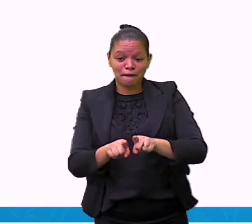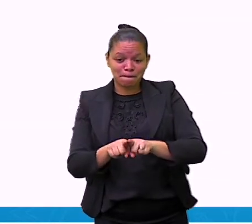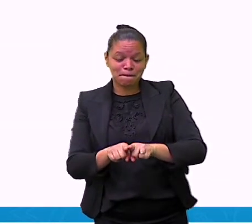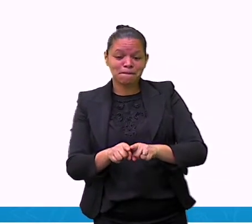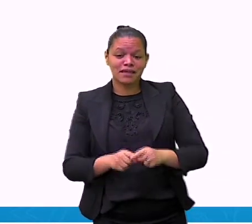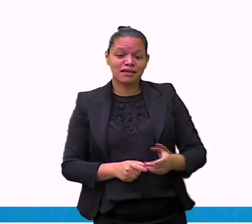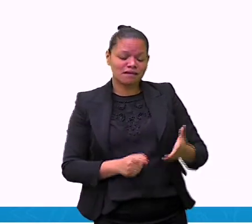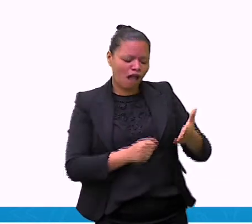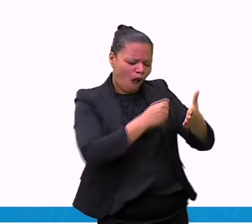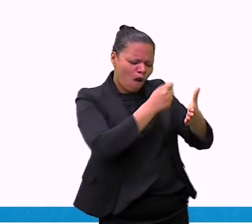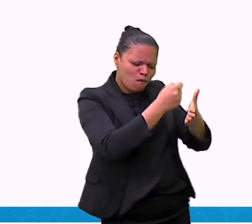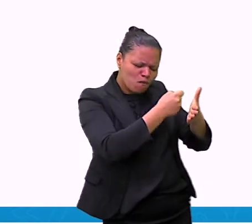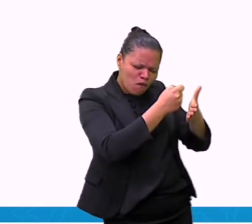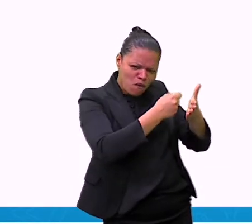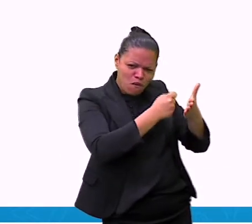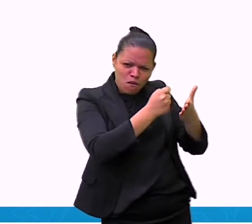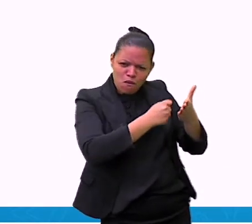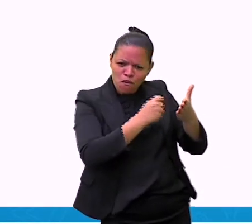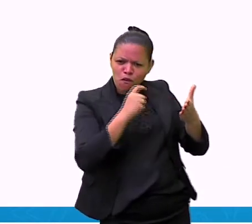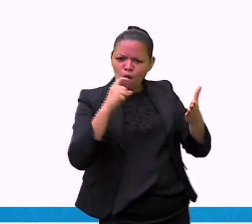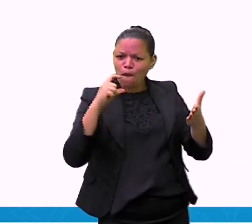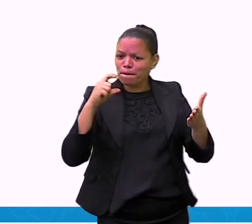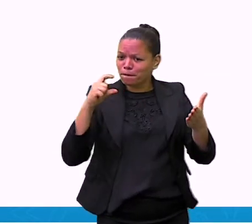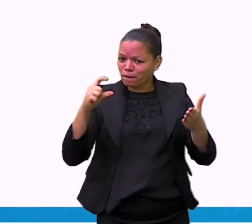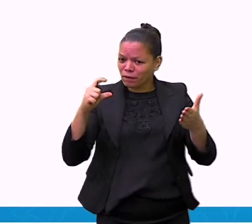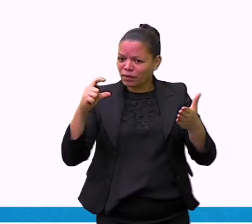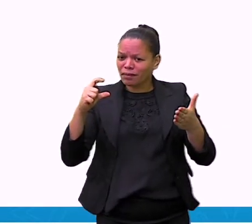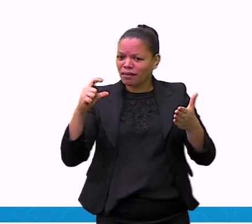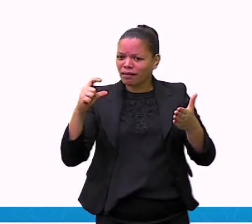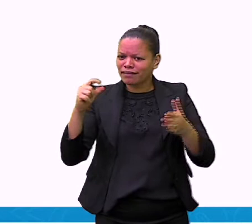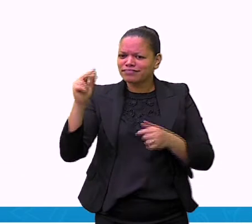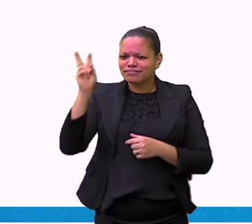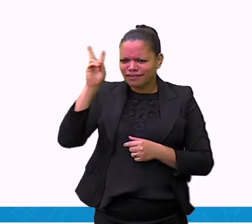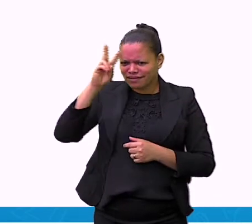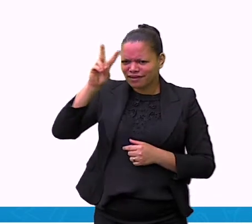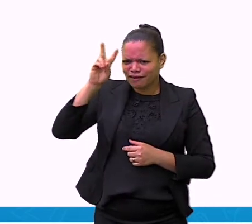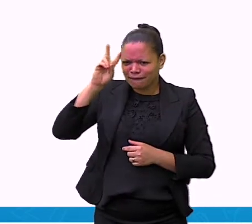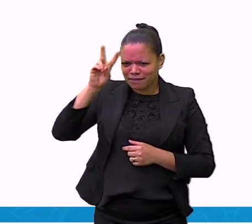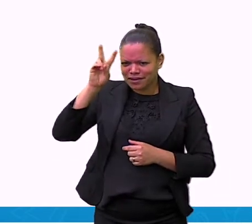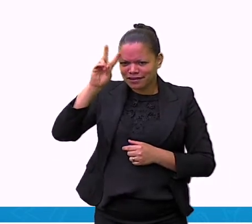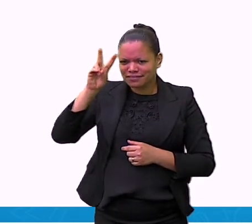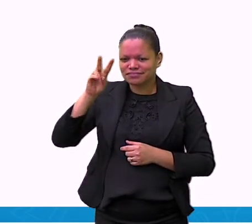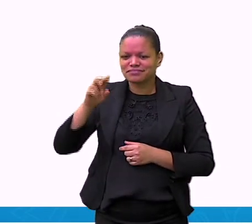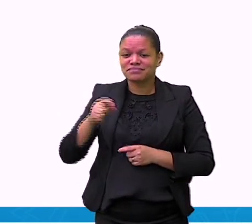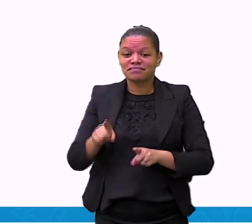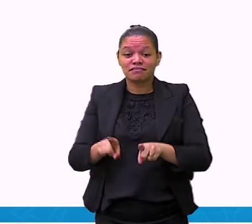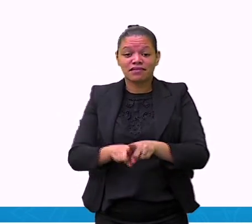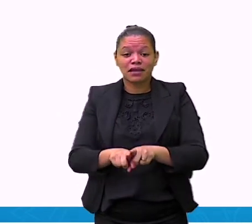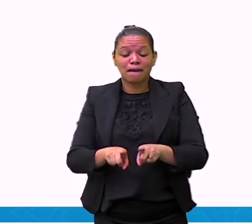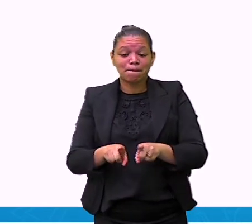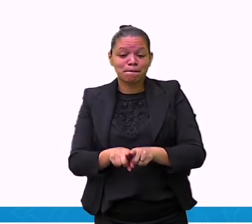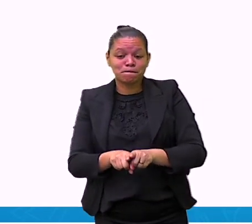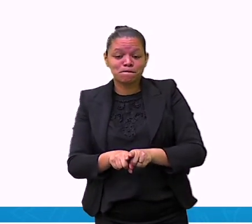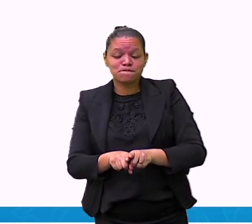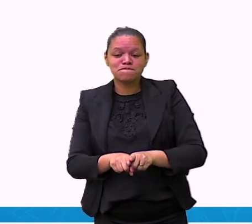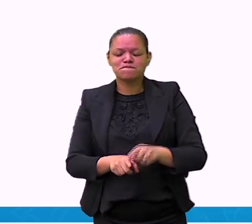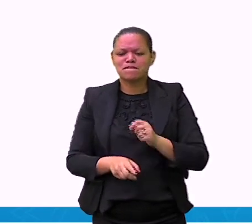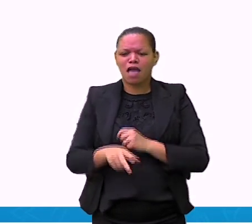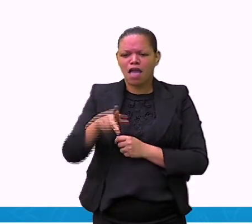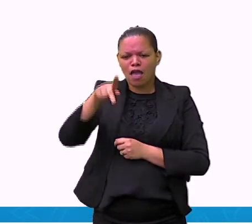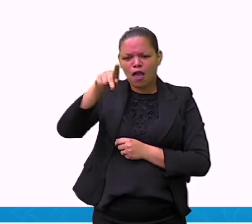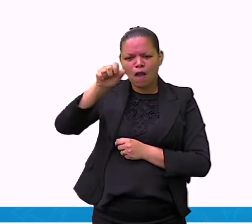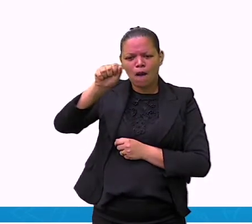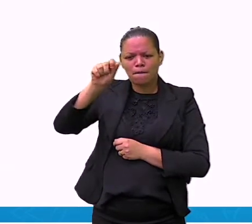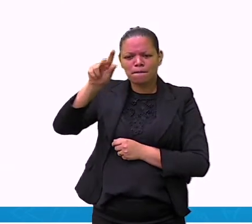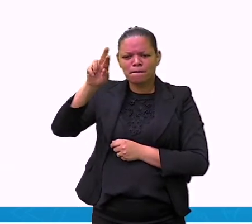Que a Nilzinha escreve um bilhete para vocês se cuidarem na quarentena? Vocês se lembram que nós